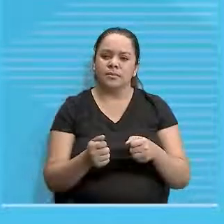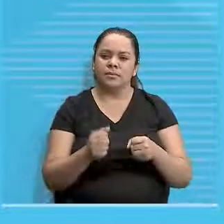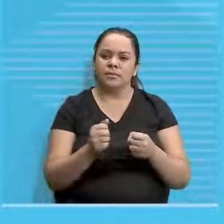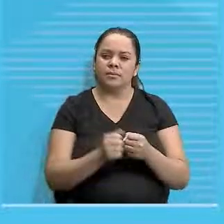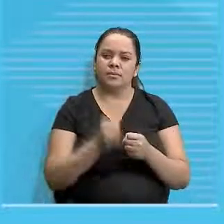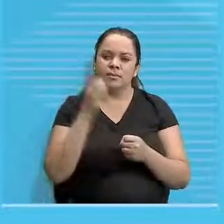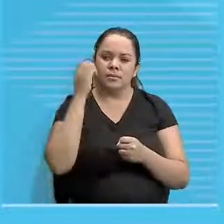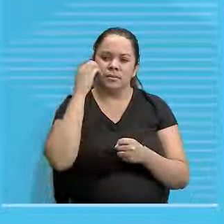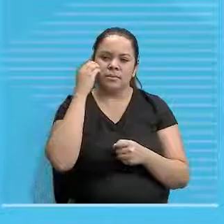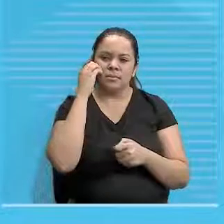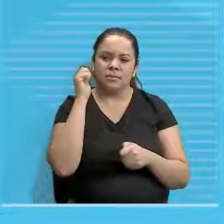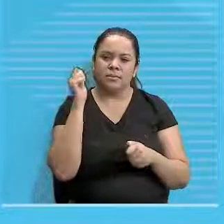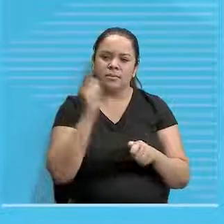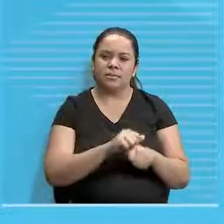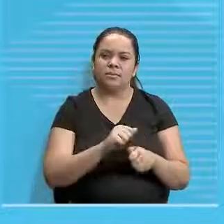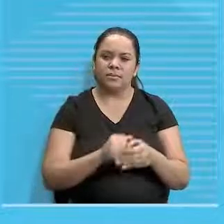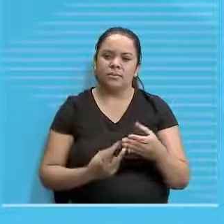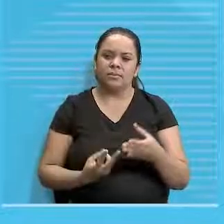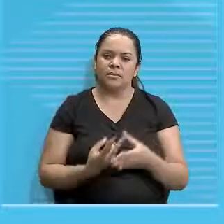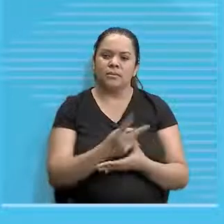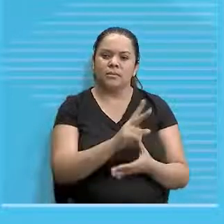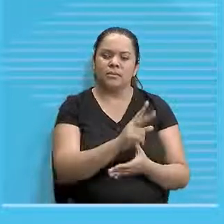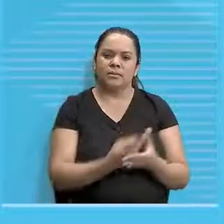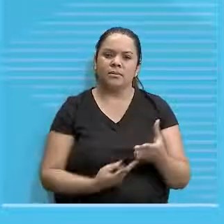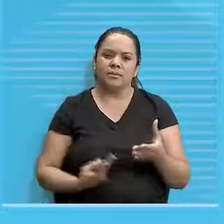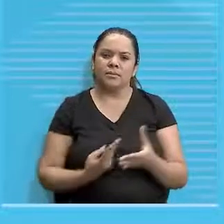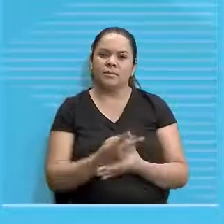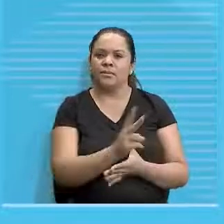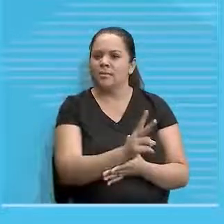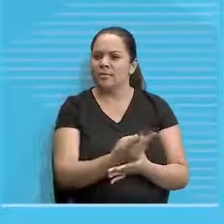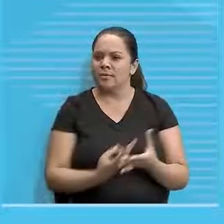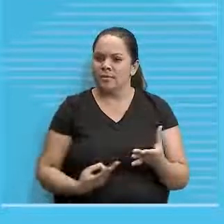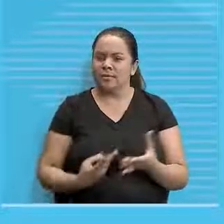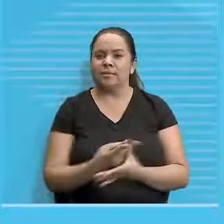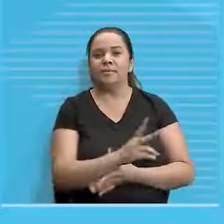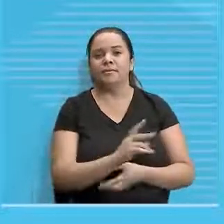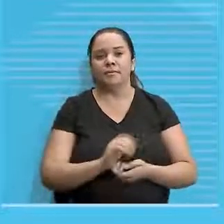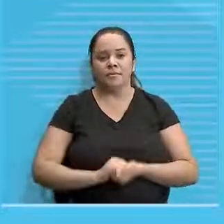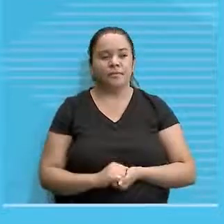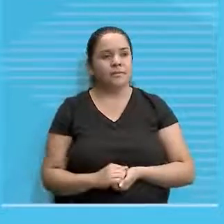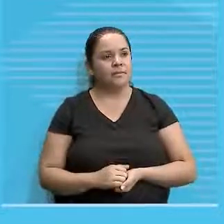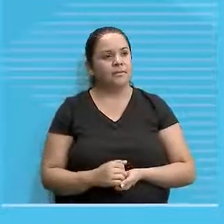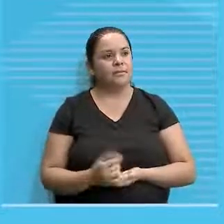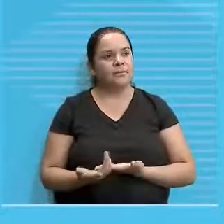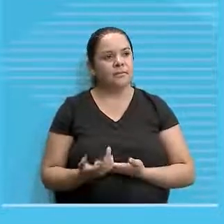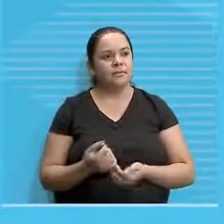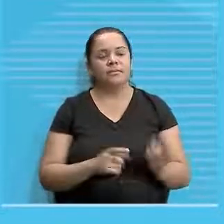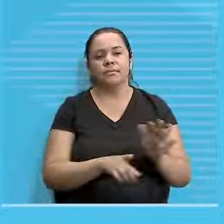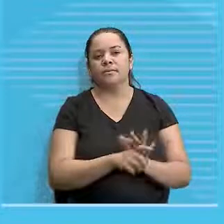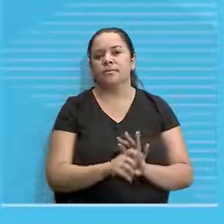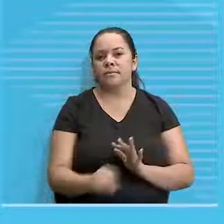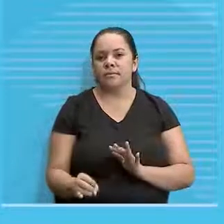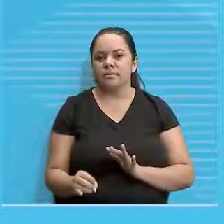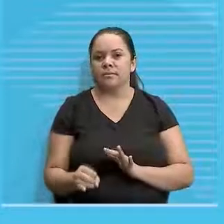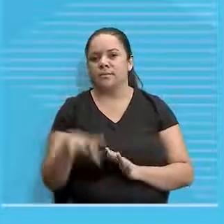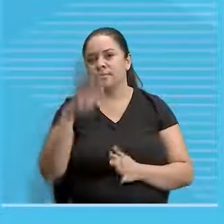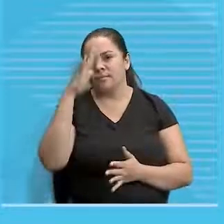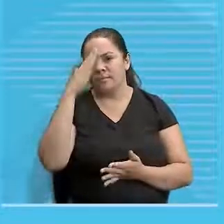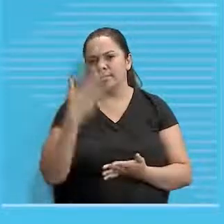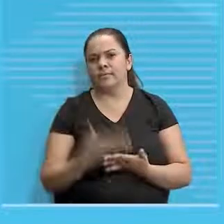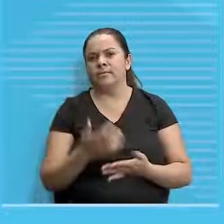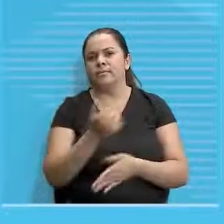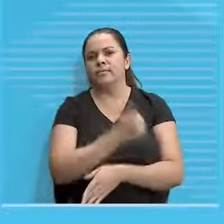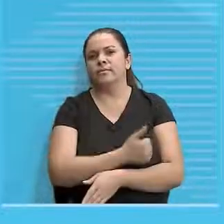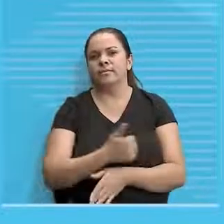É, os artefatos, os nossos costumes, as leis, as nossas crenças morais, o conhecimento que a gente